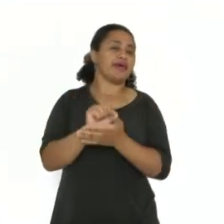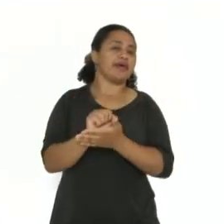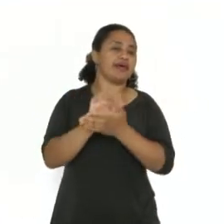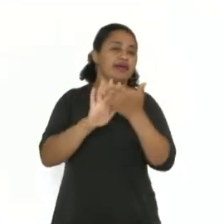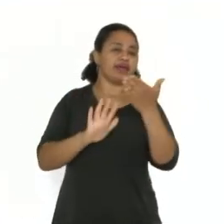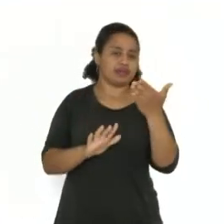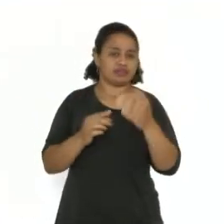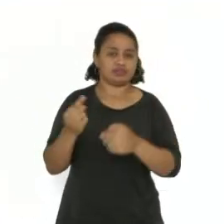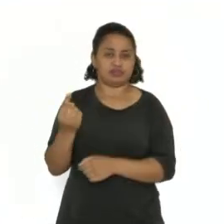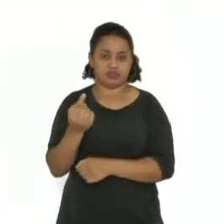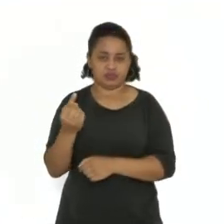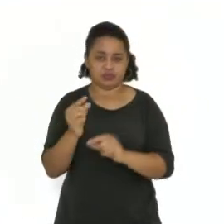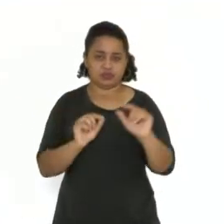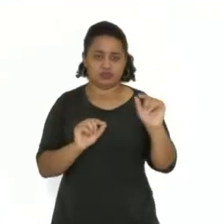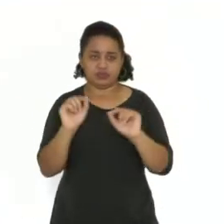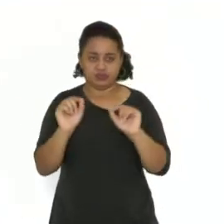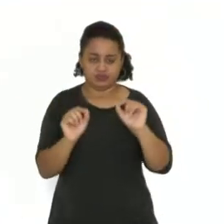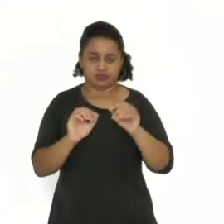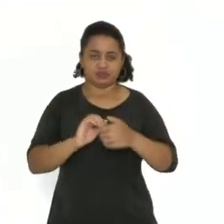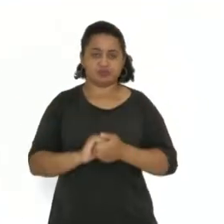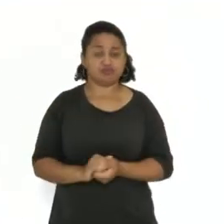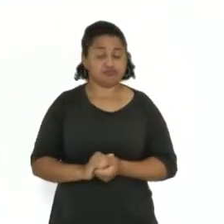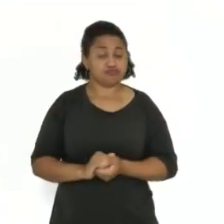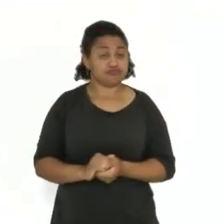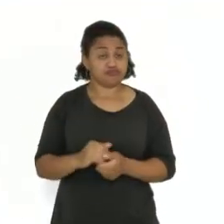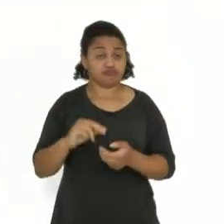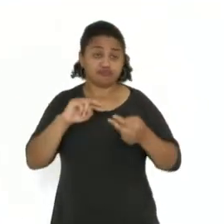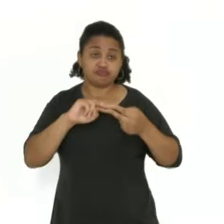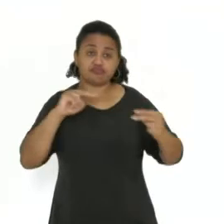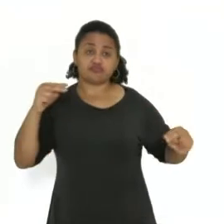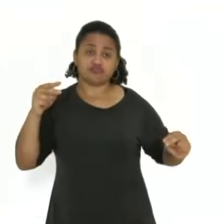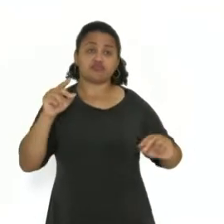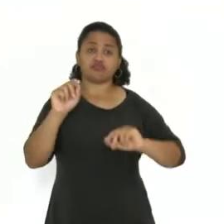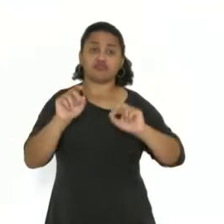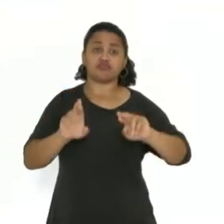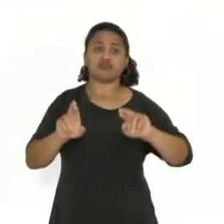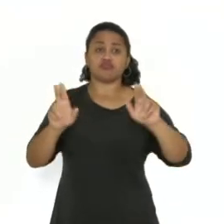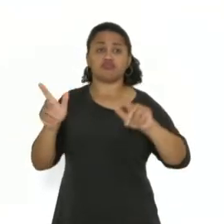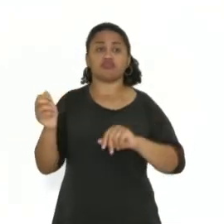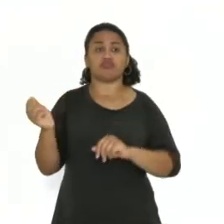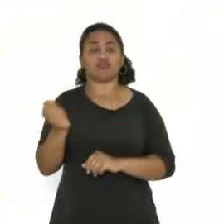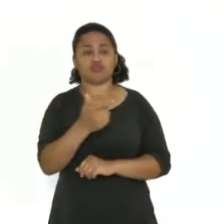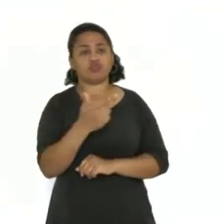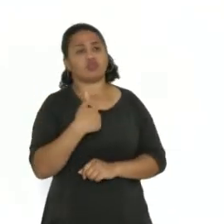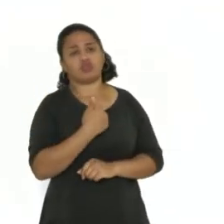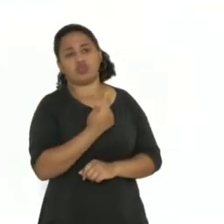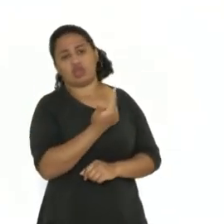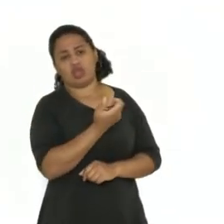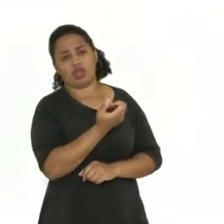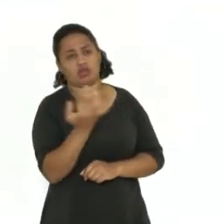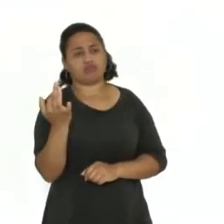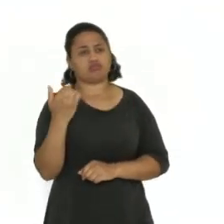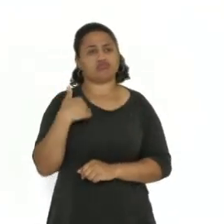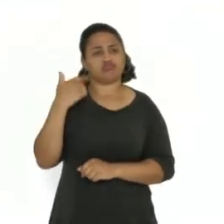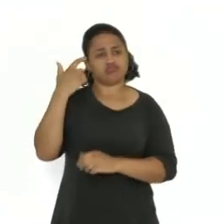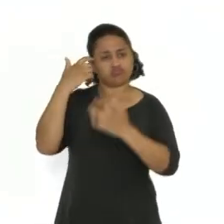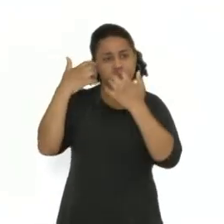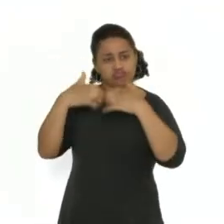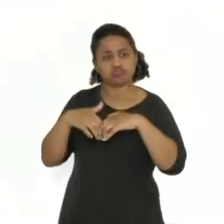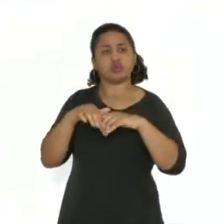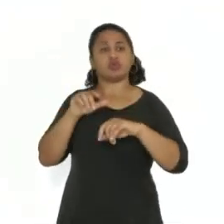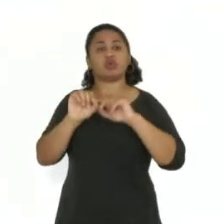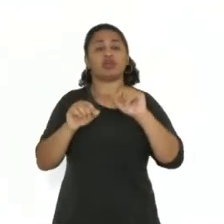nossa primeira atividade. O nosso DNA, diferentemente do que muitos pensam, não